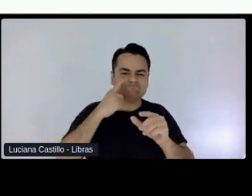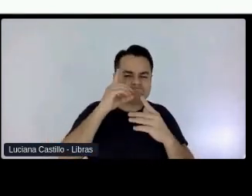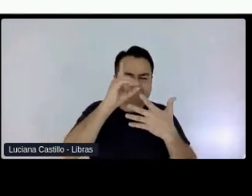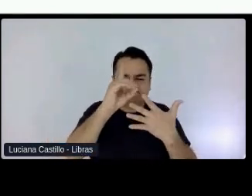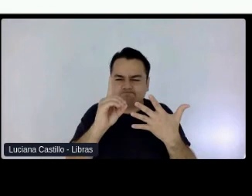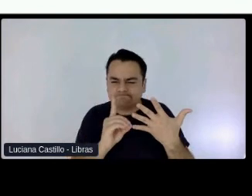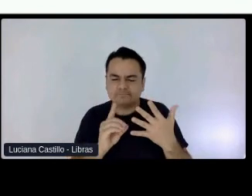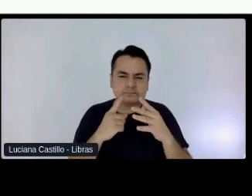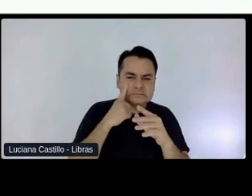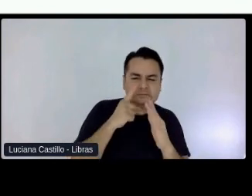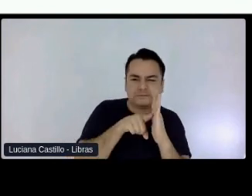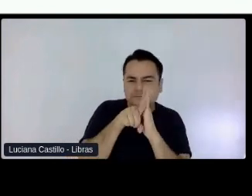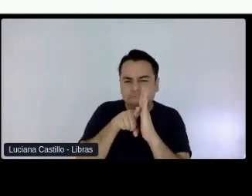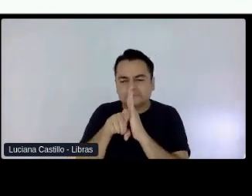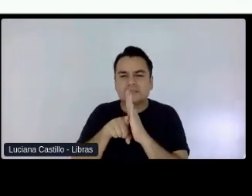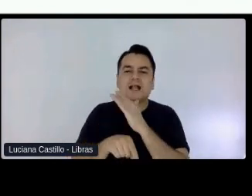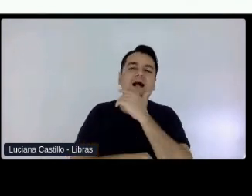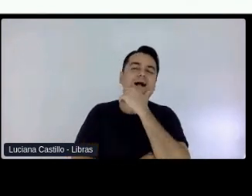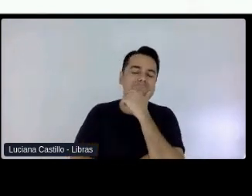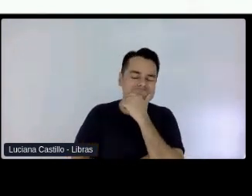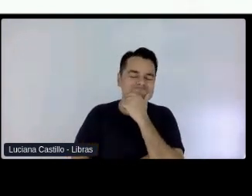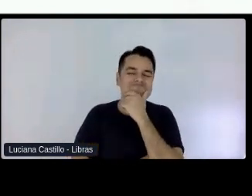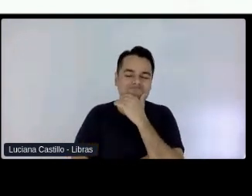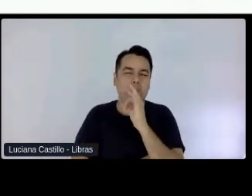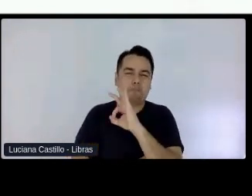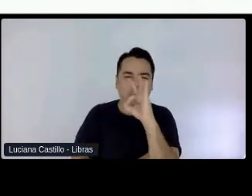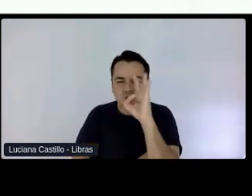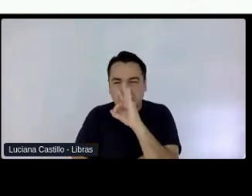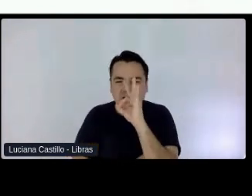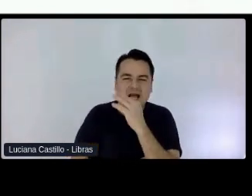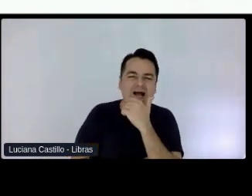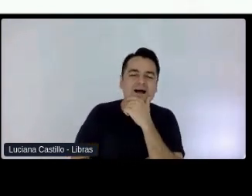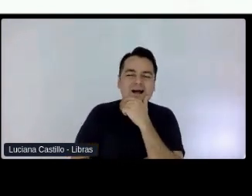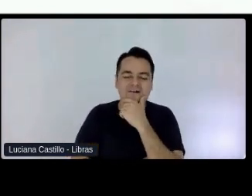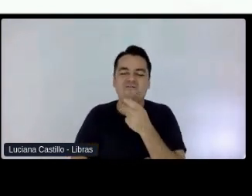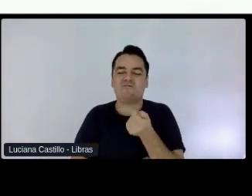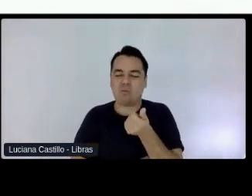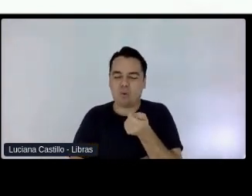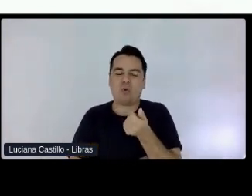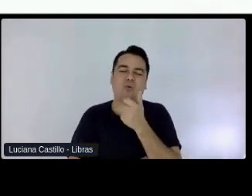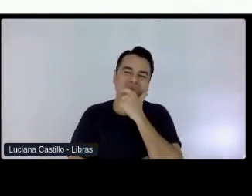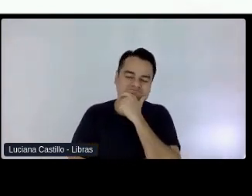aquilo ali é do jeito que ele é, né? Então, a gente consegue